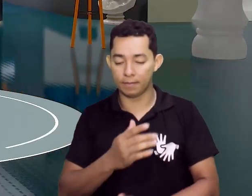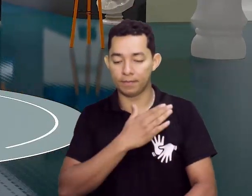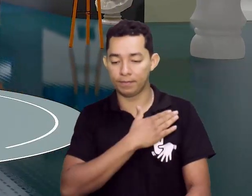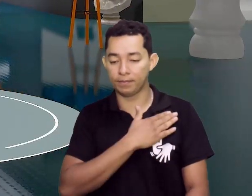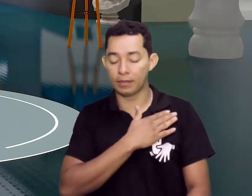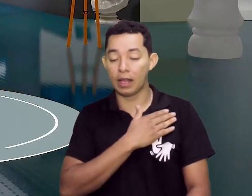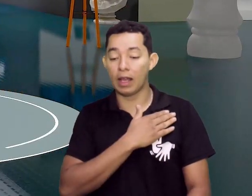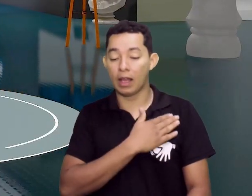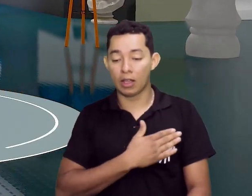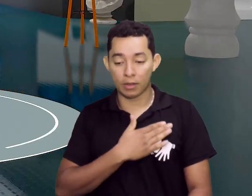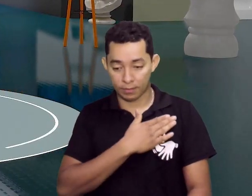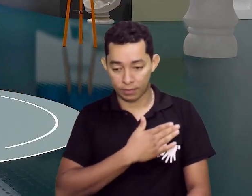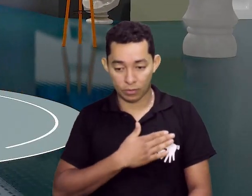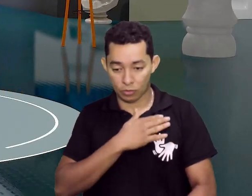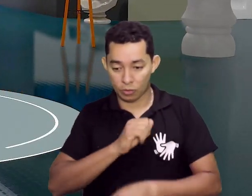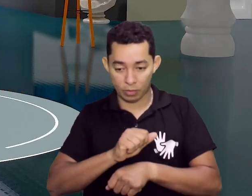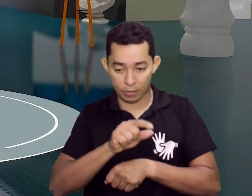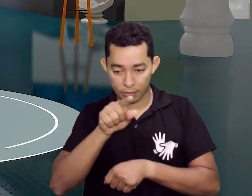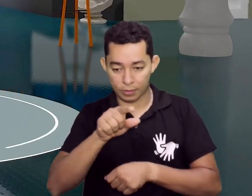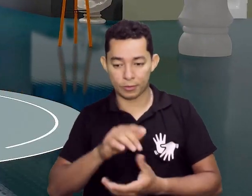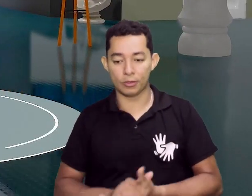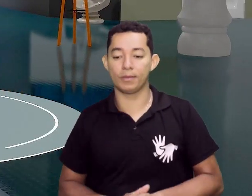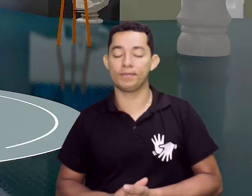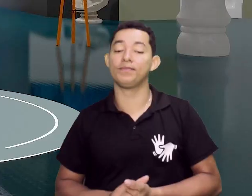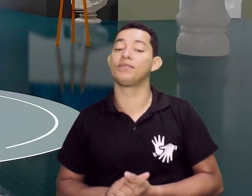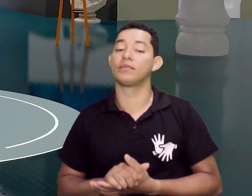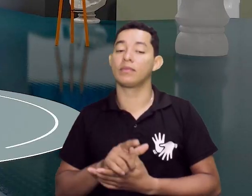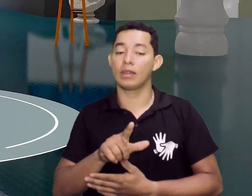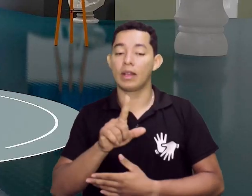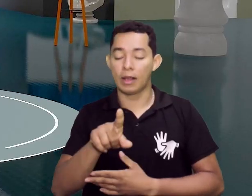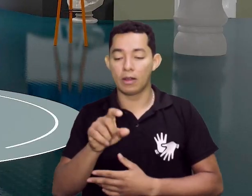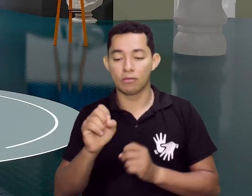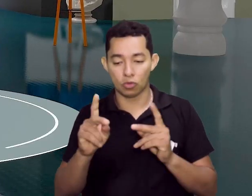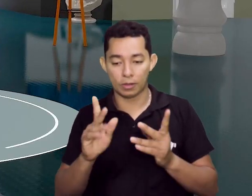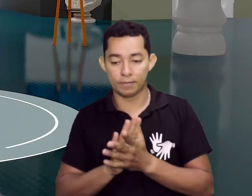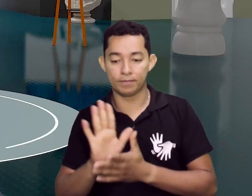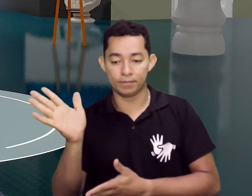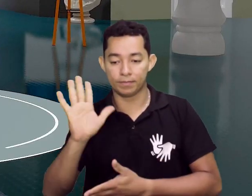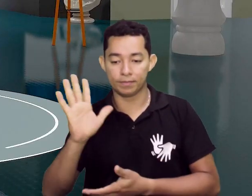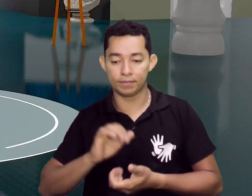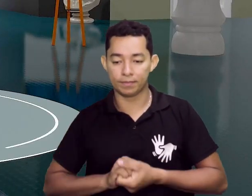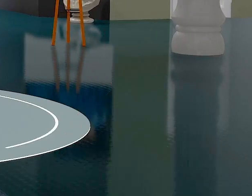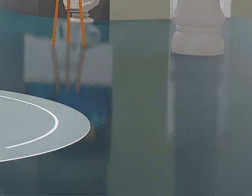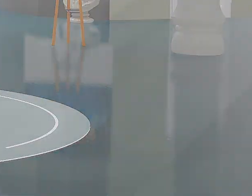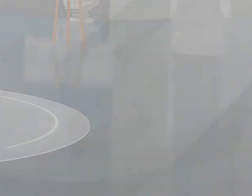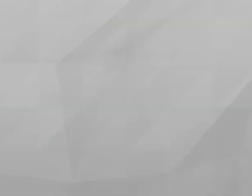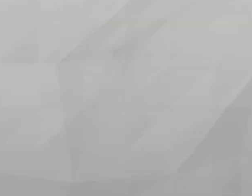pode se aprofundar muito se você gosta de dançar, que é por aí, tá? Valeu!